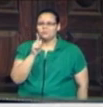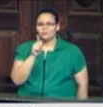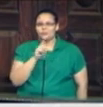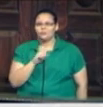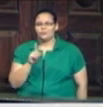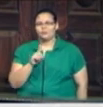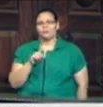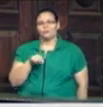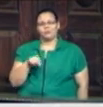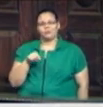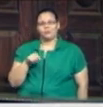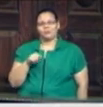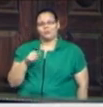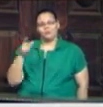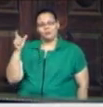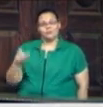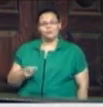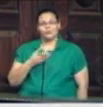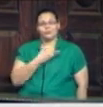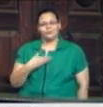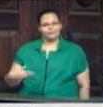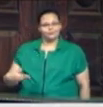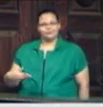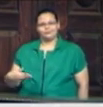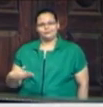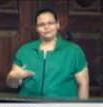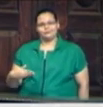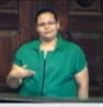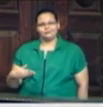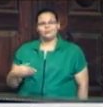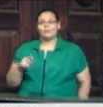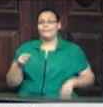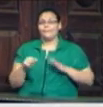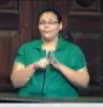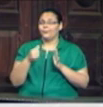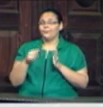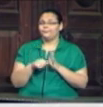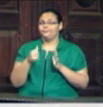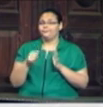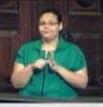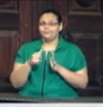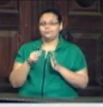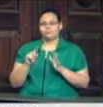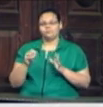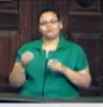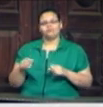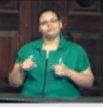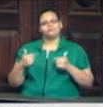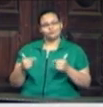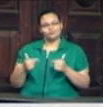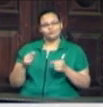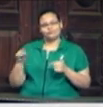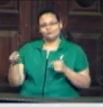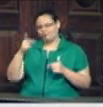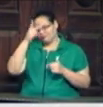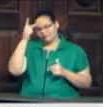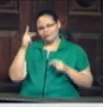Não contava Sua Excelência ao governador, primeiro, com a reação dos servidores